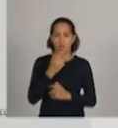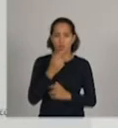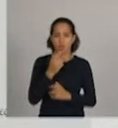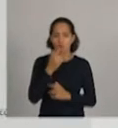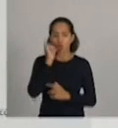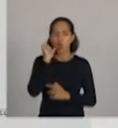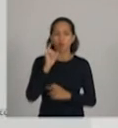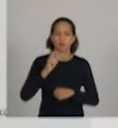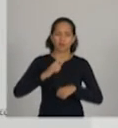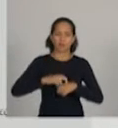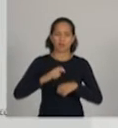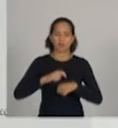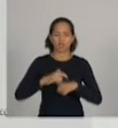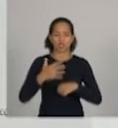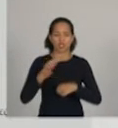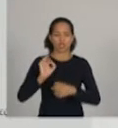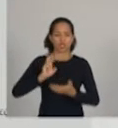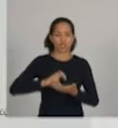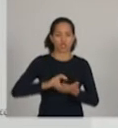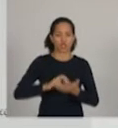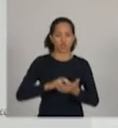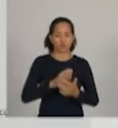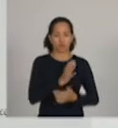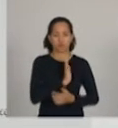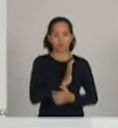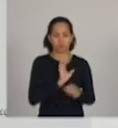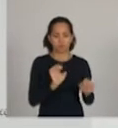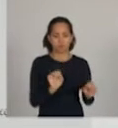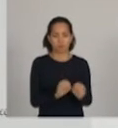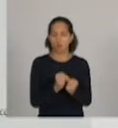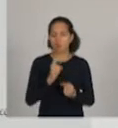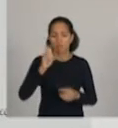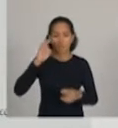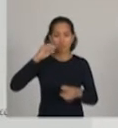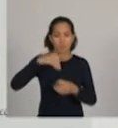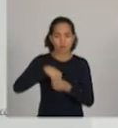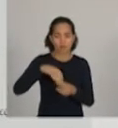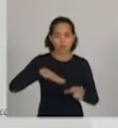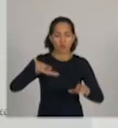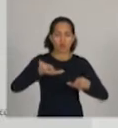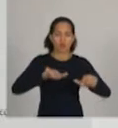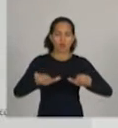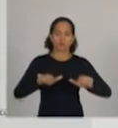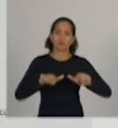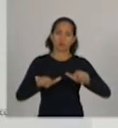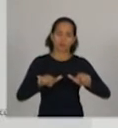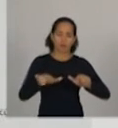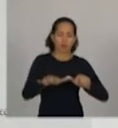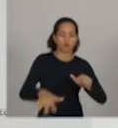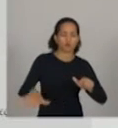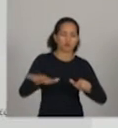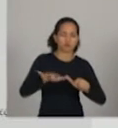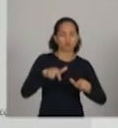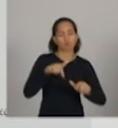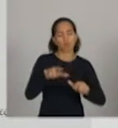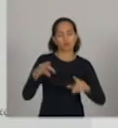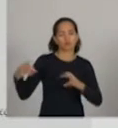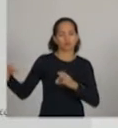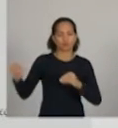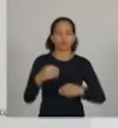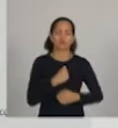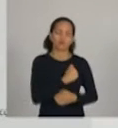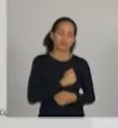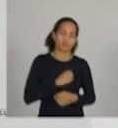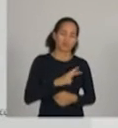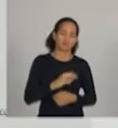manhã dentro da sua estofadora lá, onde ele reformava sofá dentro do nosso bairro. e vai deixar muita saudade no